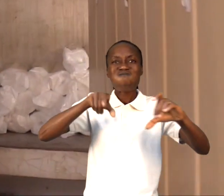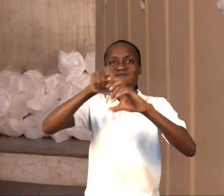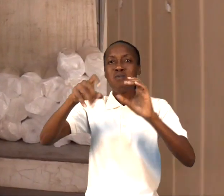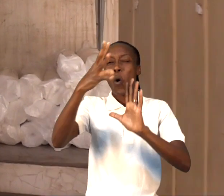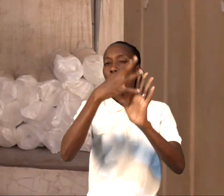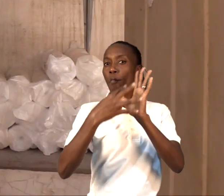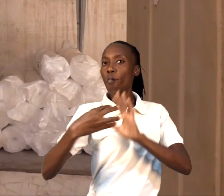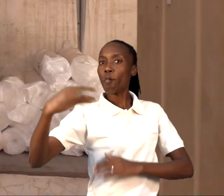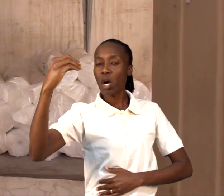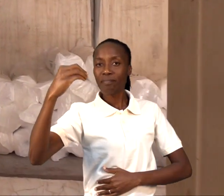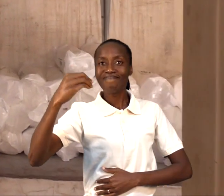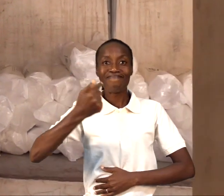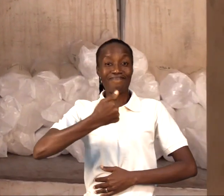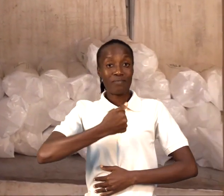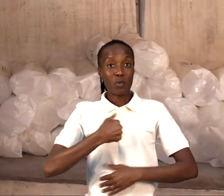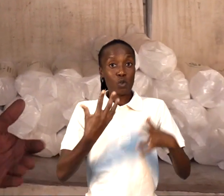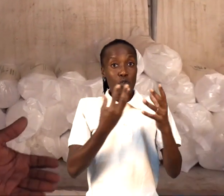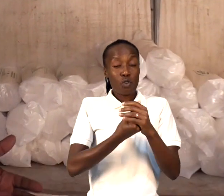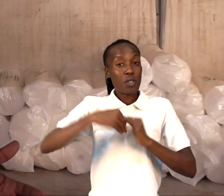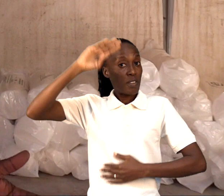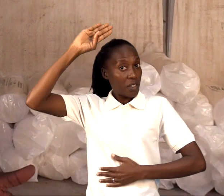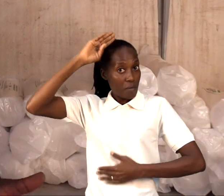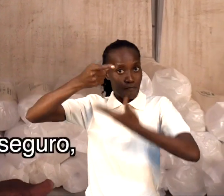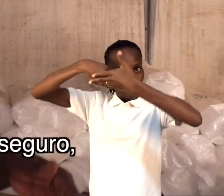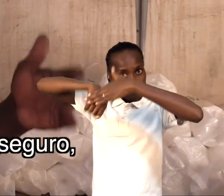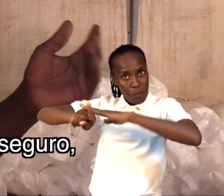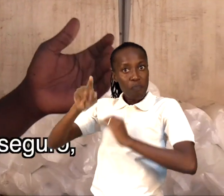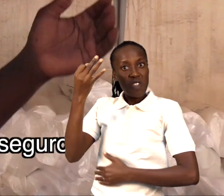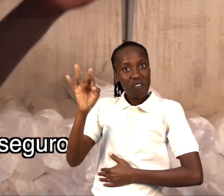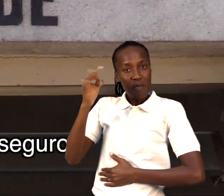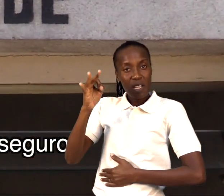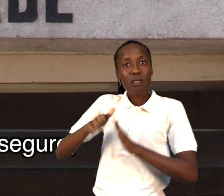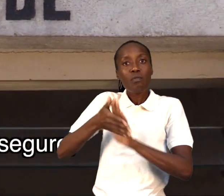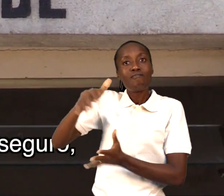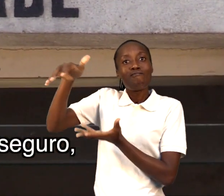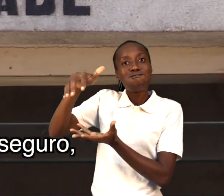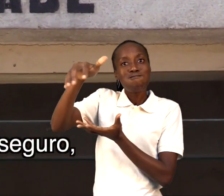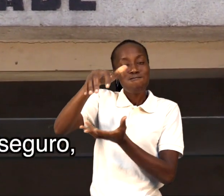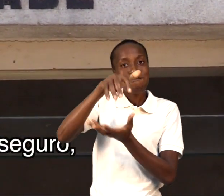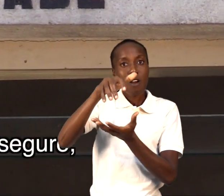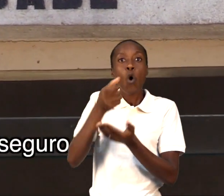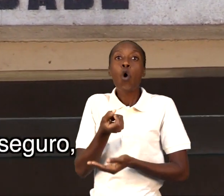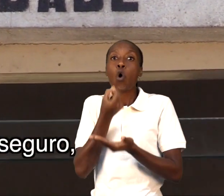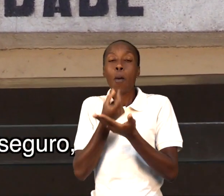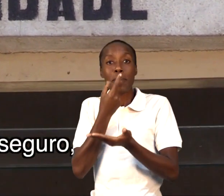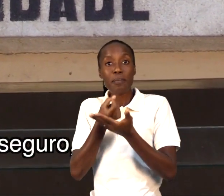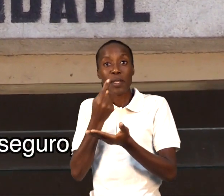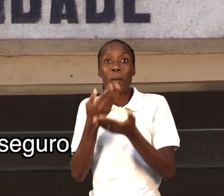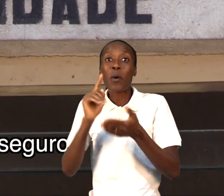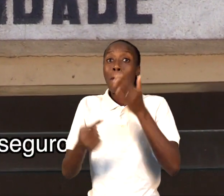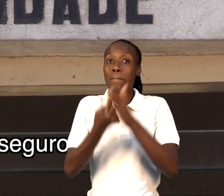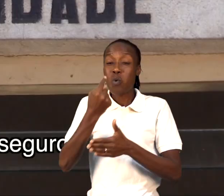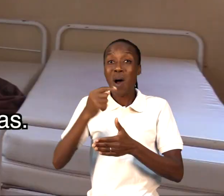para a farmácia para conseguirmos tirar medicamentos porque podemos molhar. Tiramos os medicamentos, fomos deixar na maternidade, que era um lugar mais